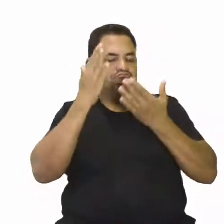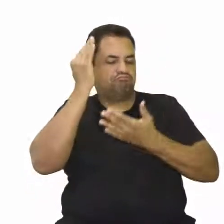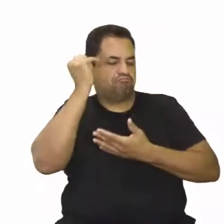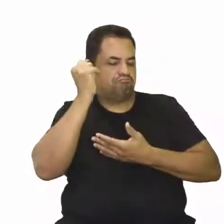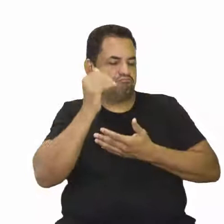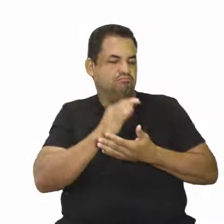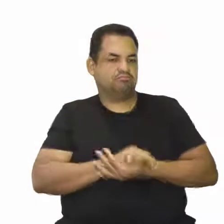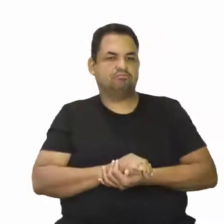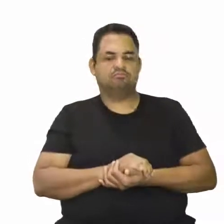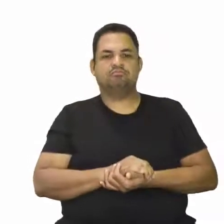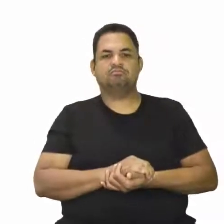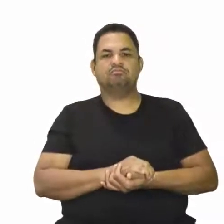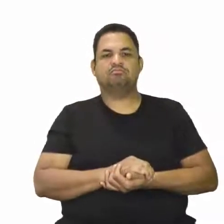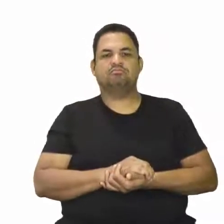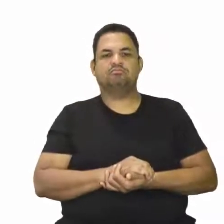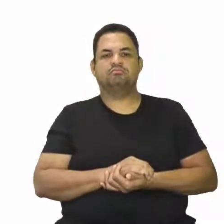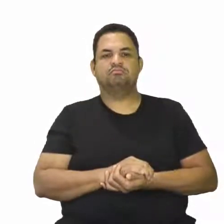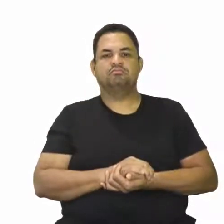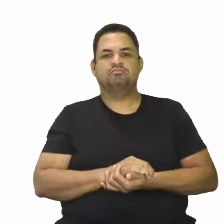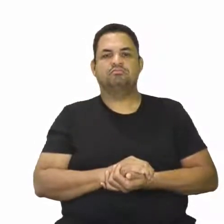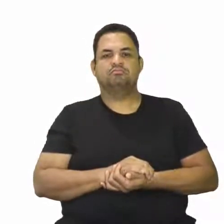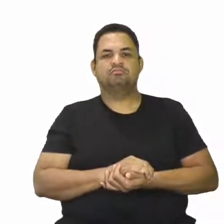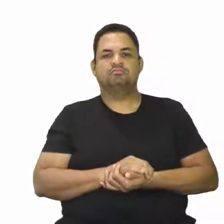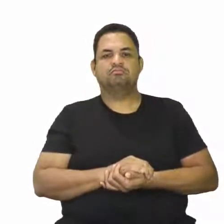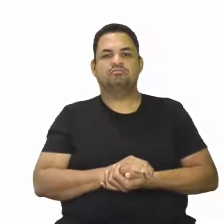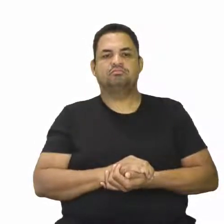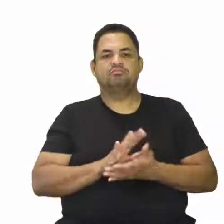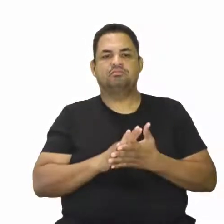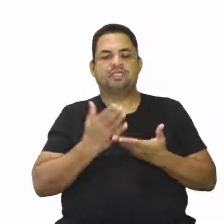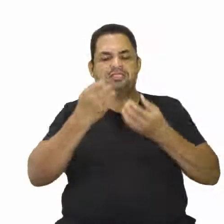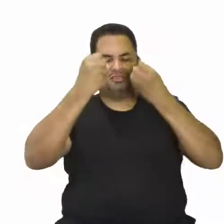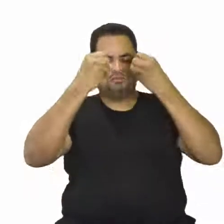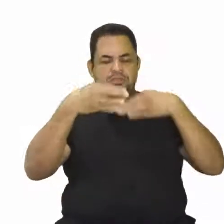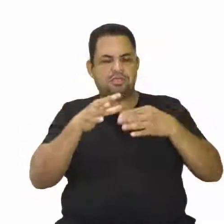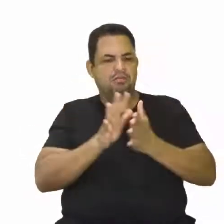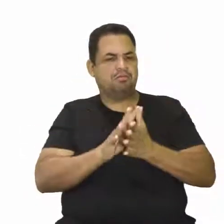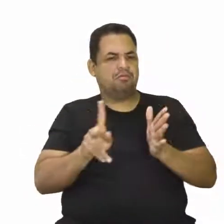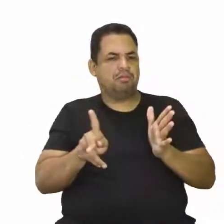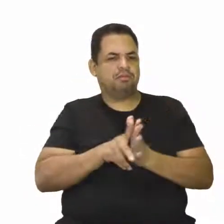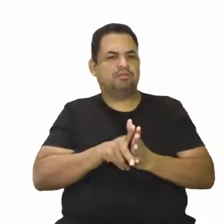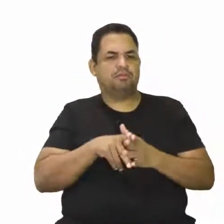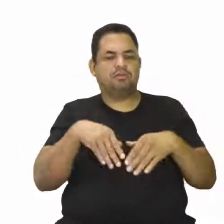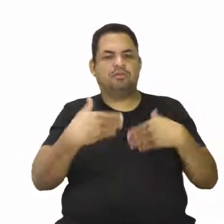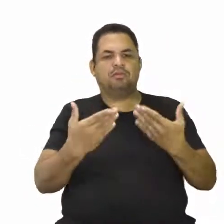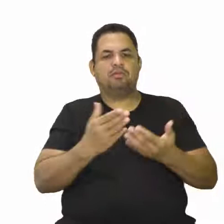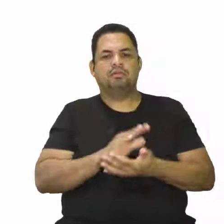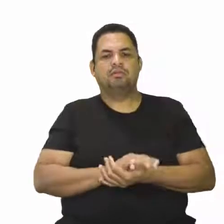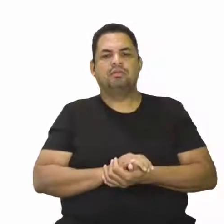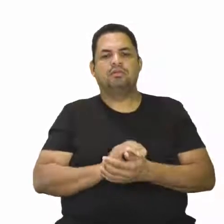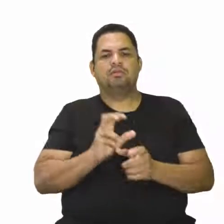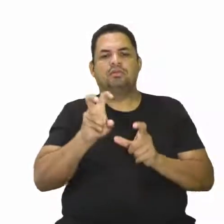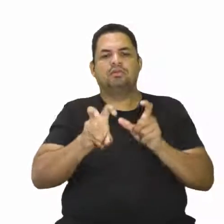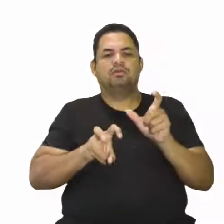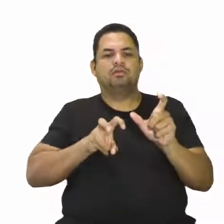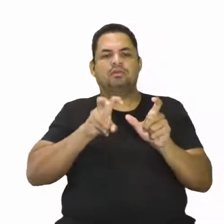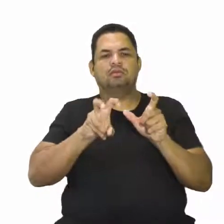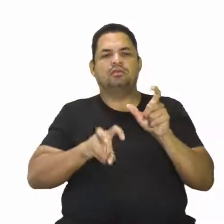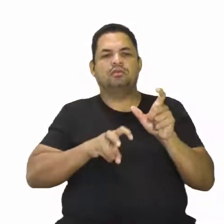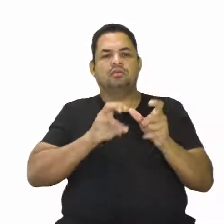que você é, os advérbios, eles são autoexplicativos. Por exemplo, o advérbio